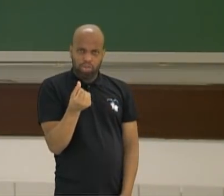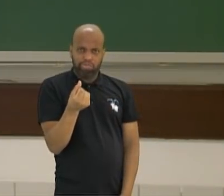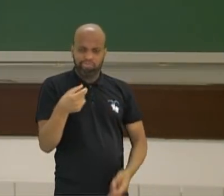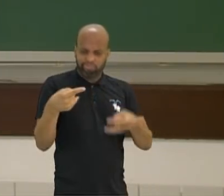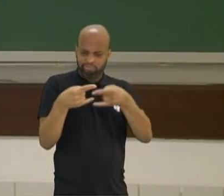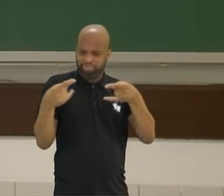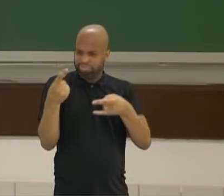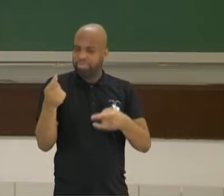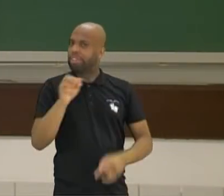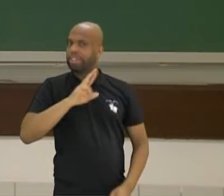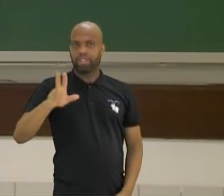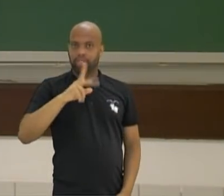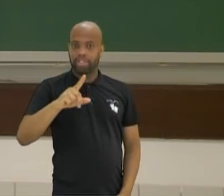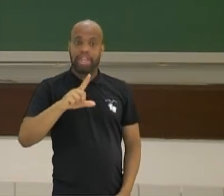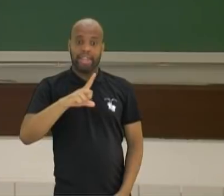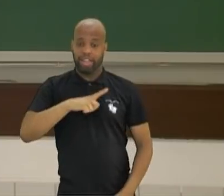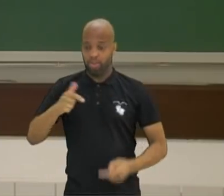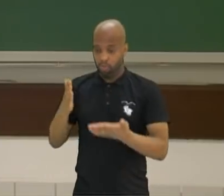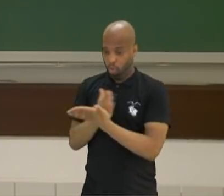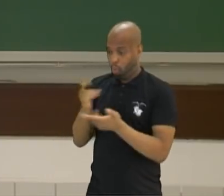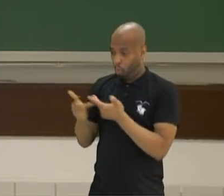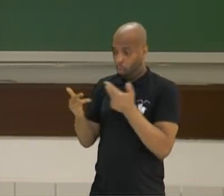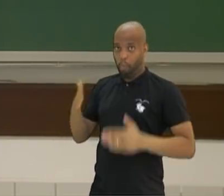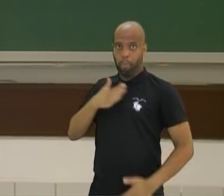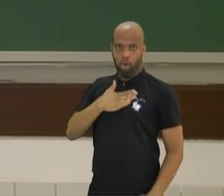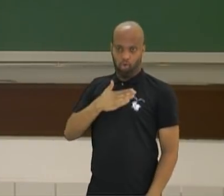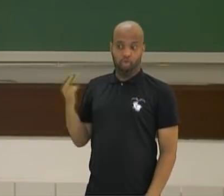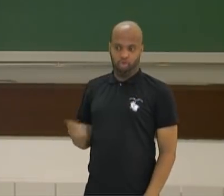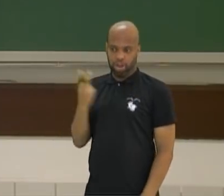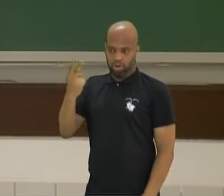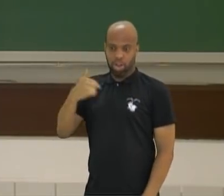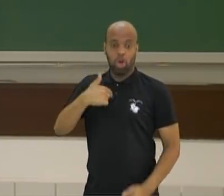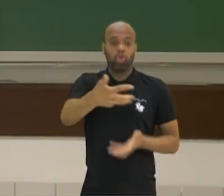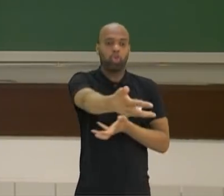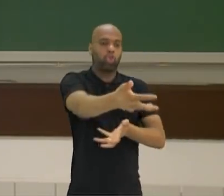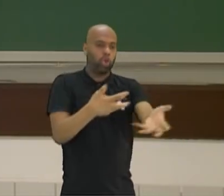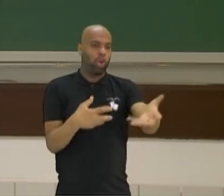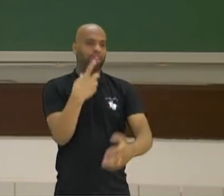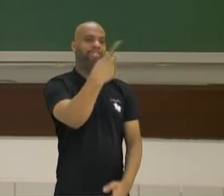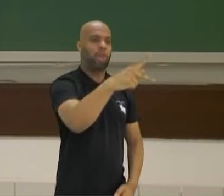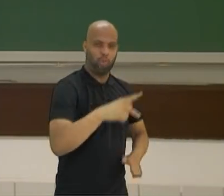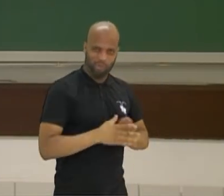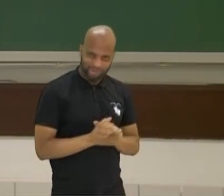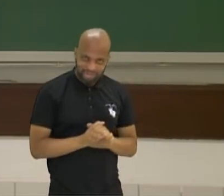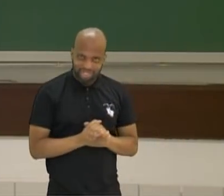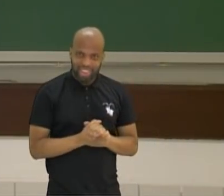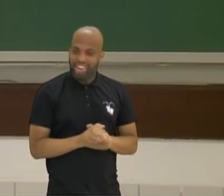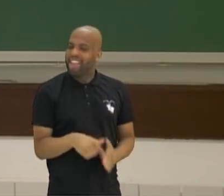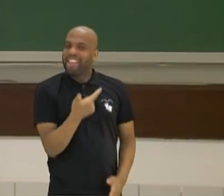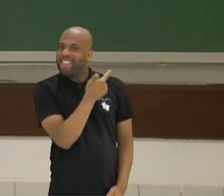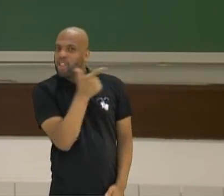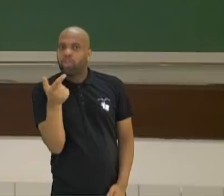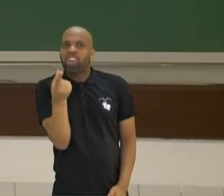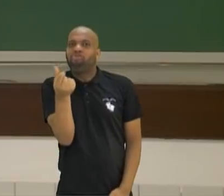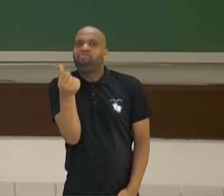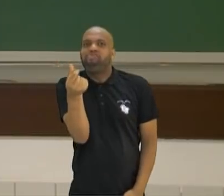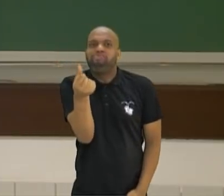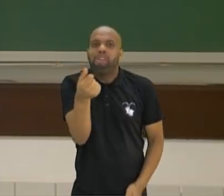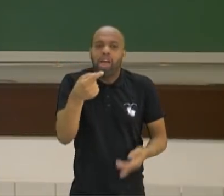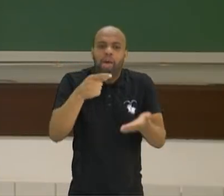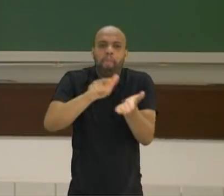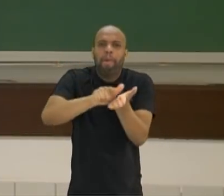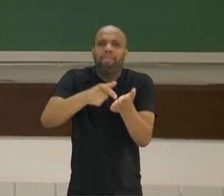um bem por outro, certo? Você não tem monetarização, não tem dinheiro, não tem